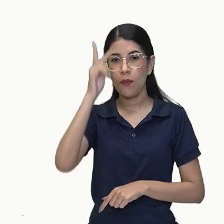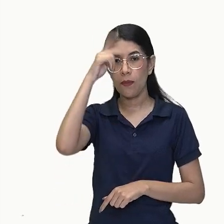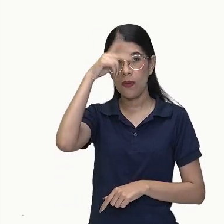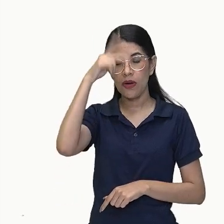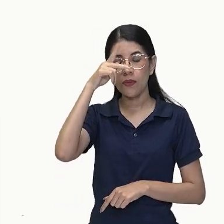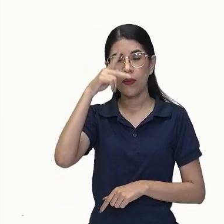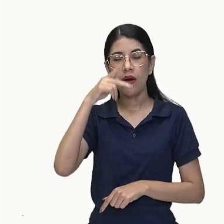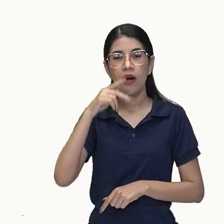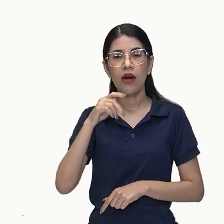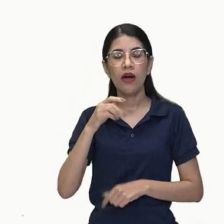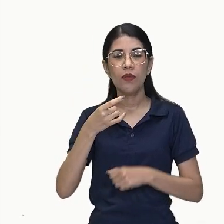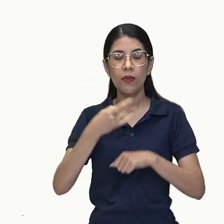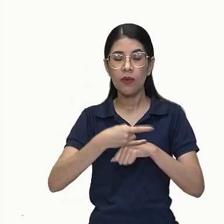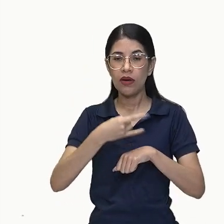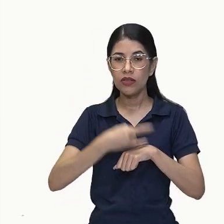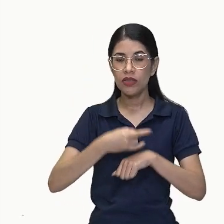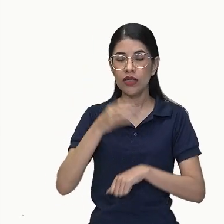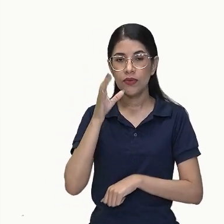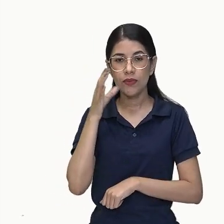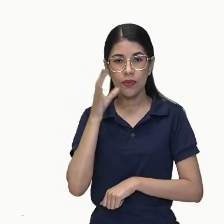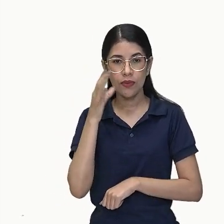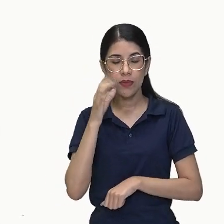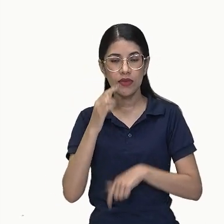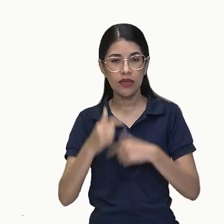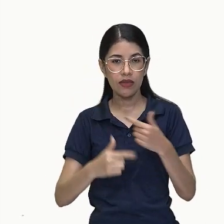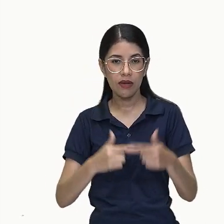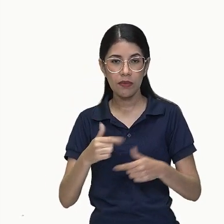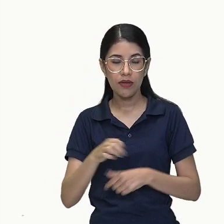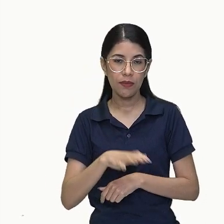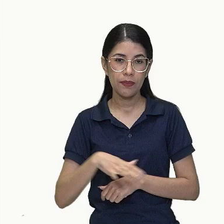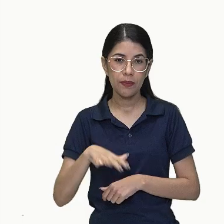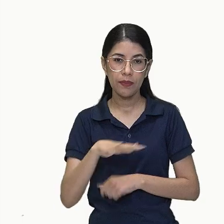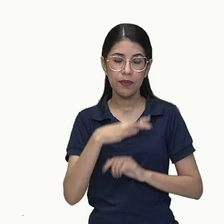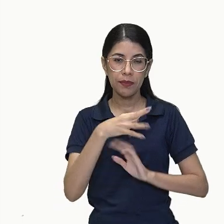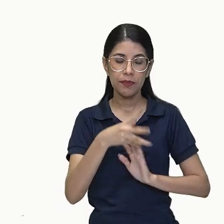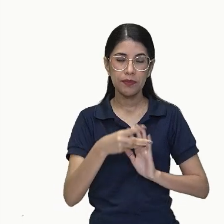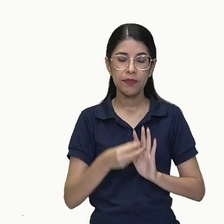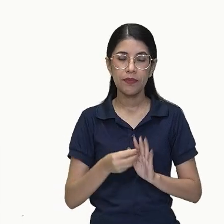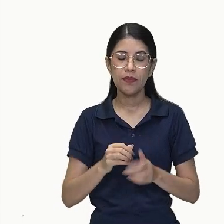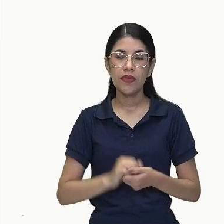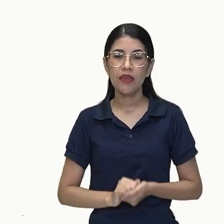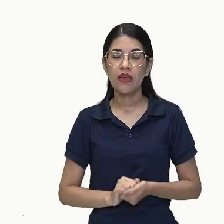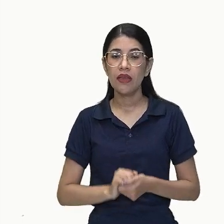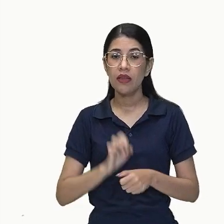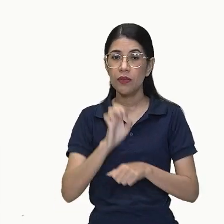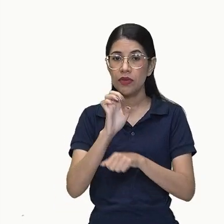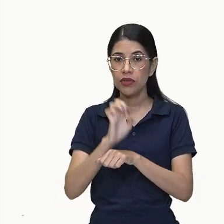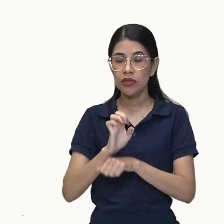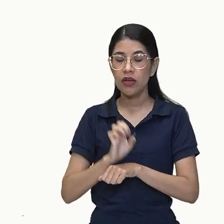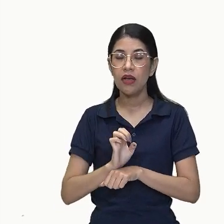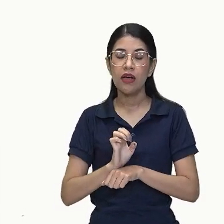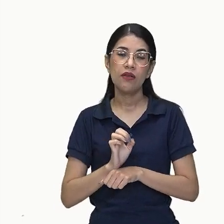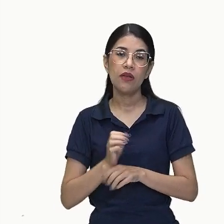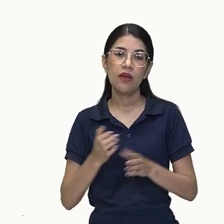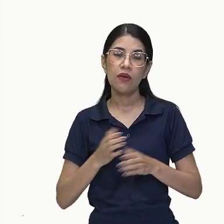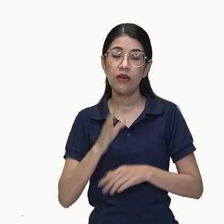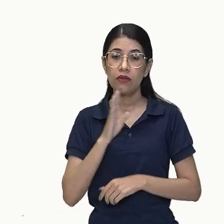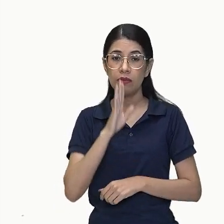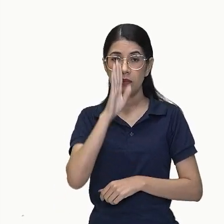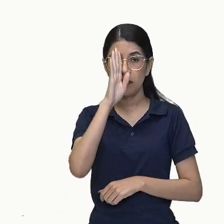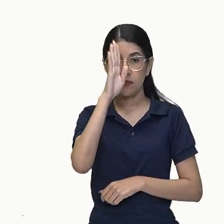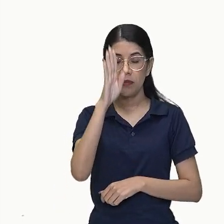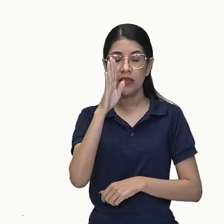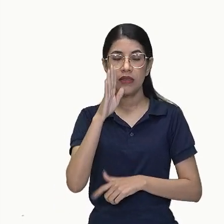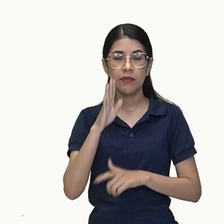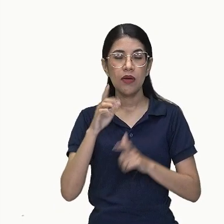e colombianos. Com esse perfil, o estado passa a figurar entre os principais destinos